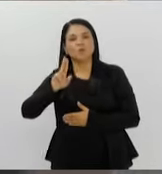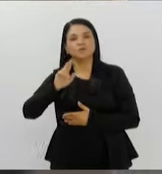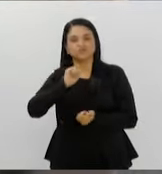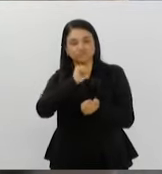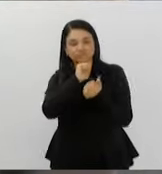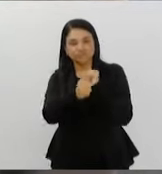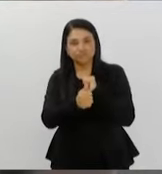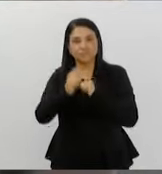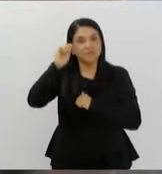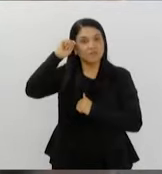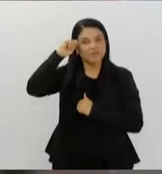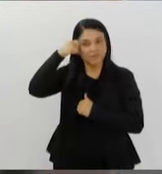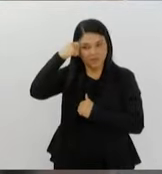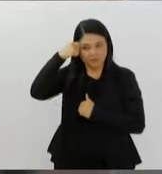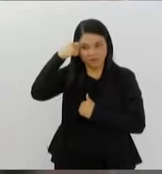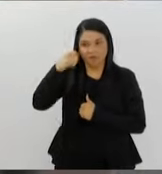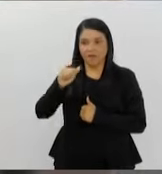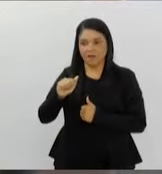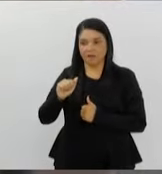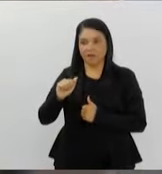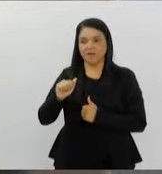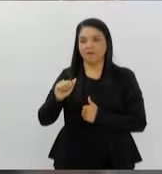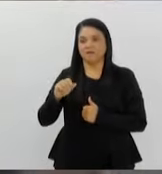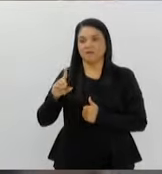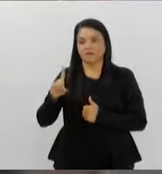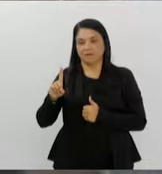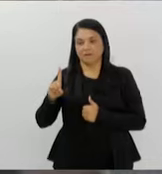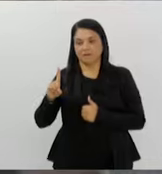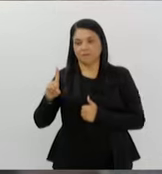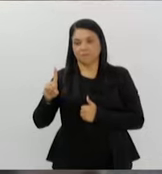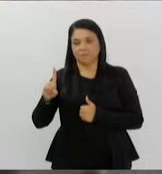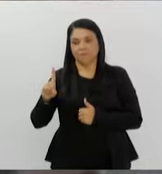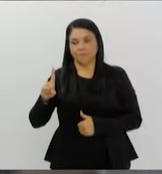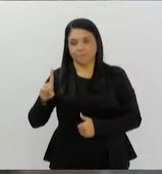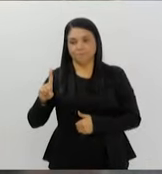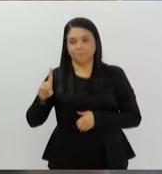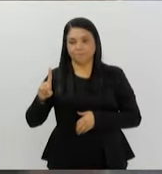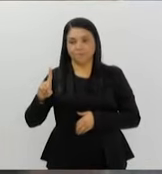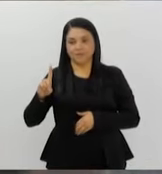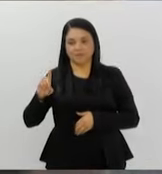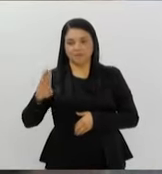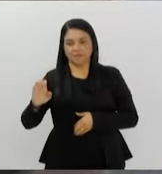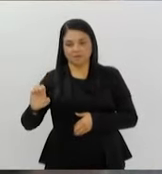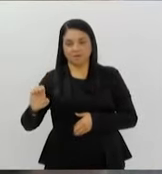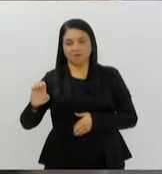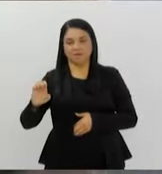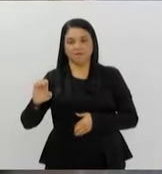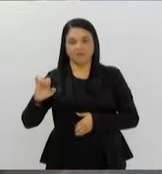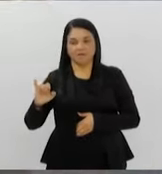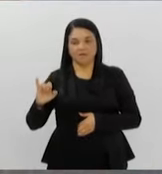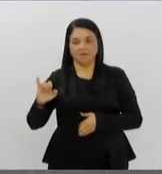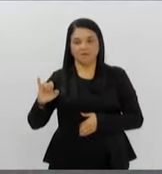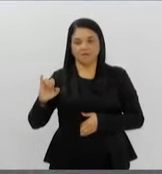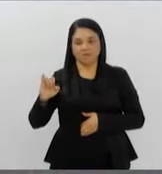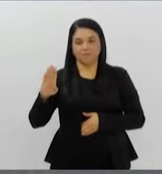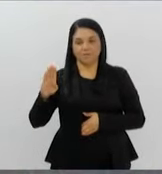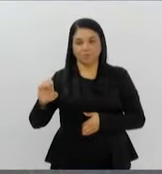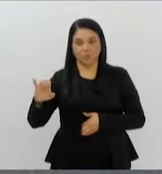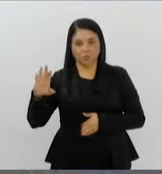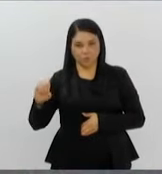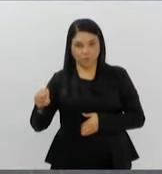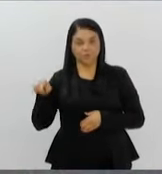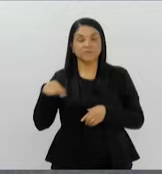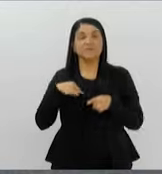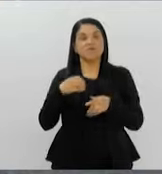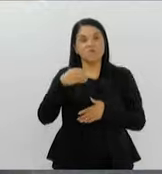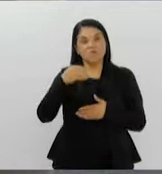atleta negro consagrado que ganhou 2 ouros olímpicos, mas esse nome, todo esse conhecimento foi